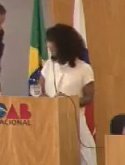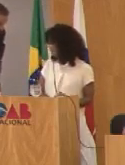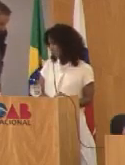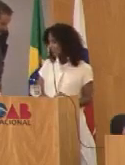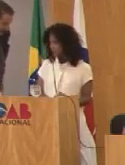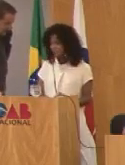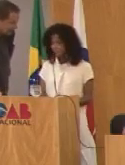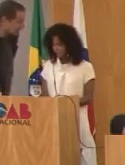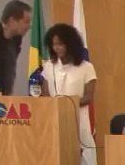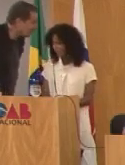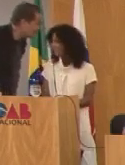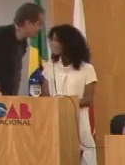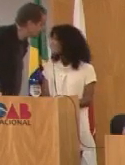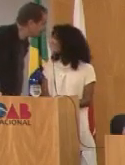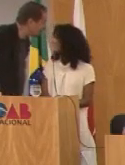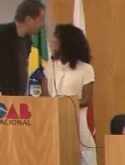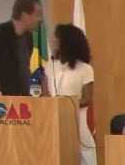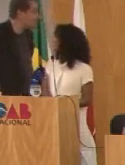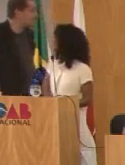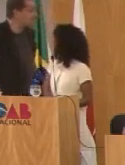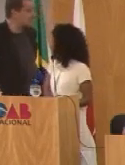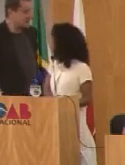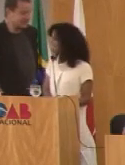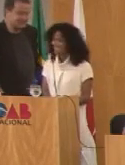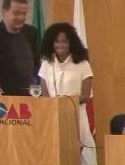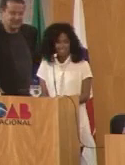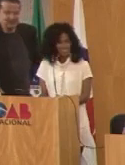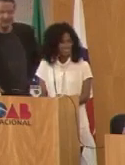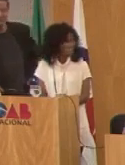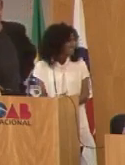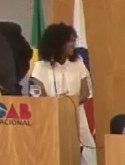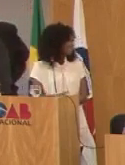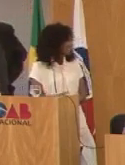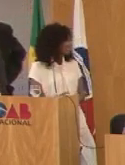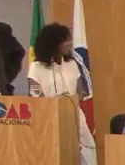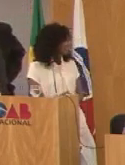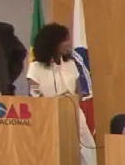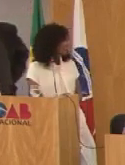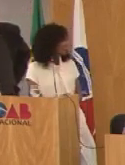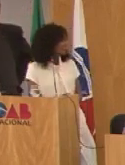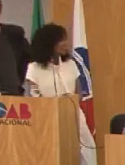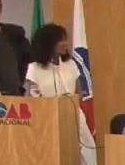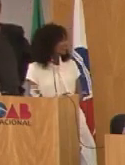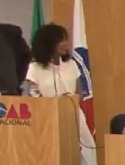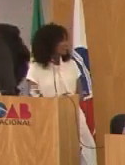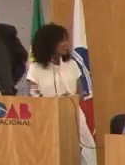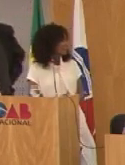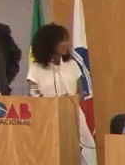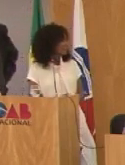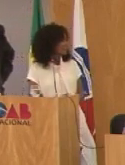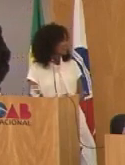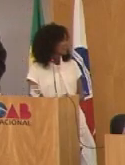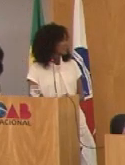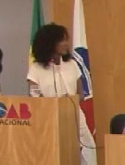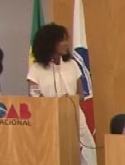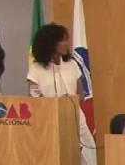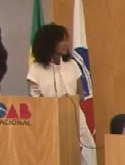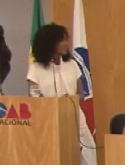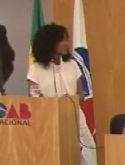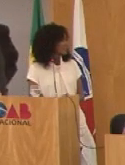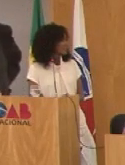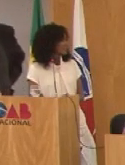violência e da transformação cultural e estrutural exige o reconhecimento da